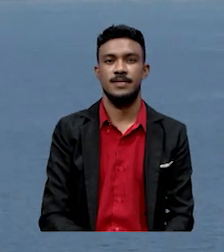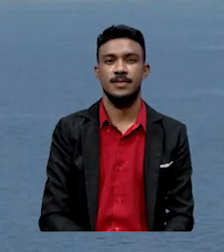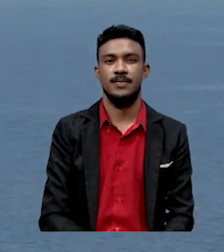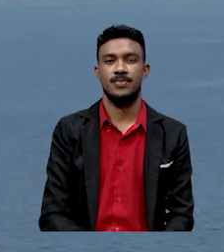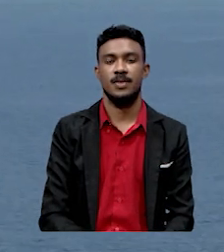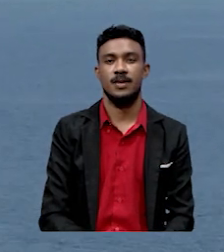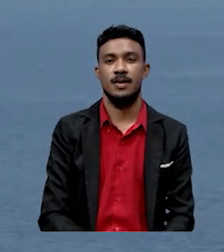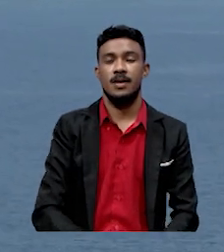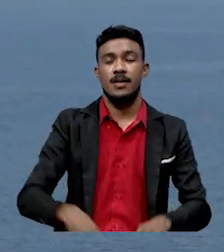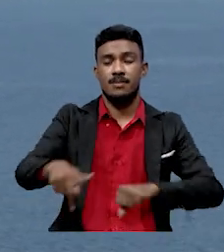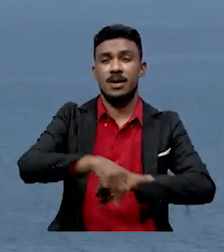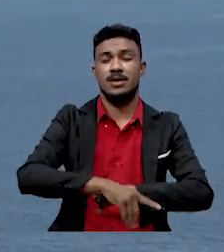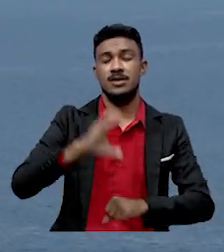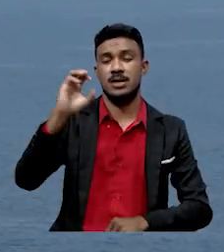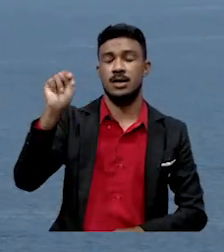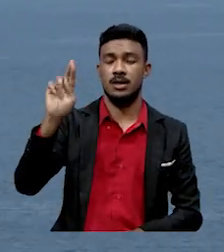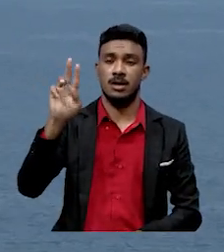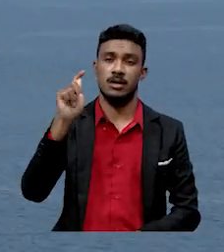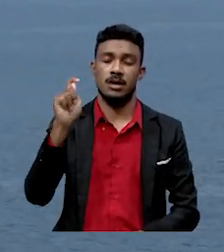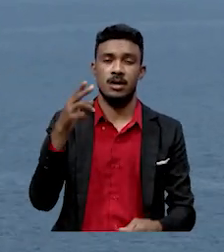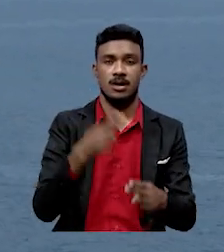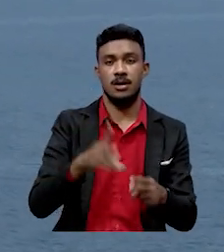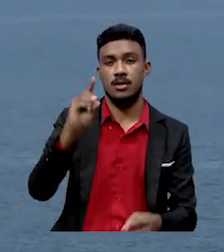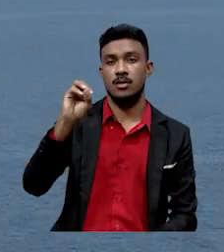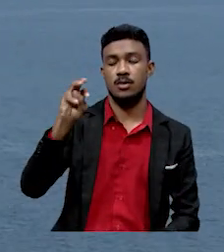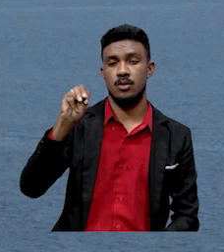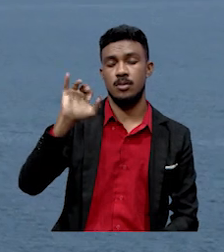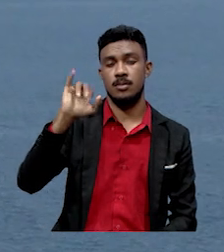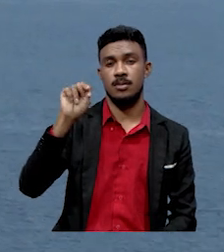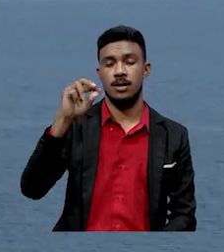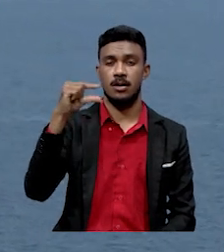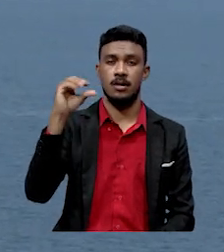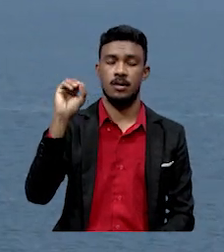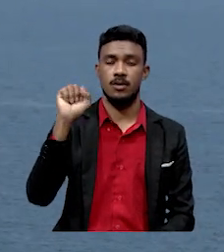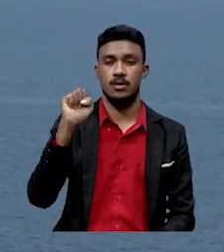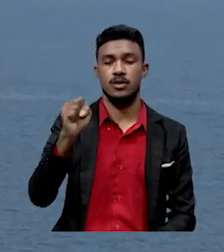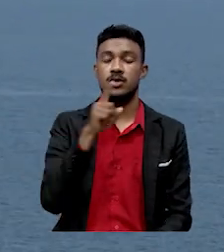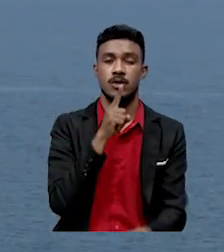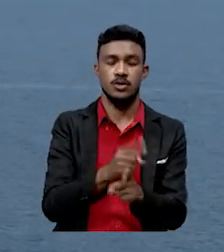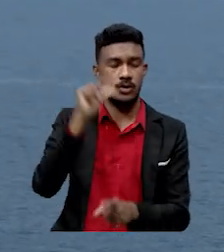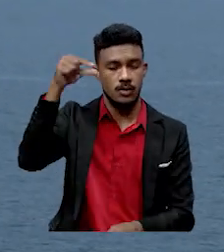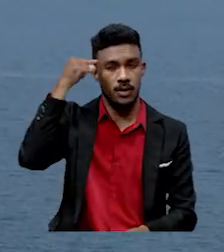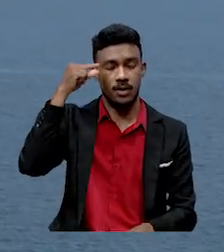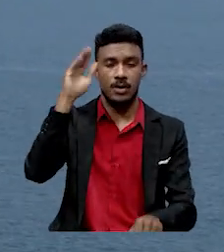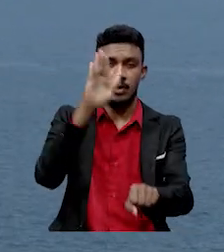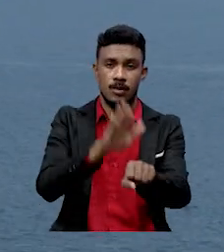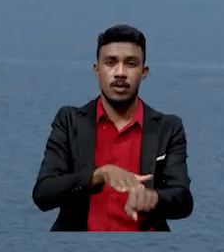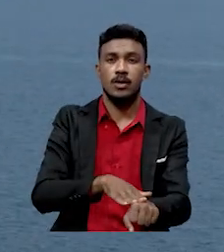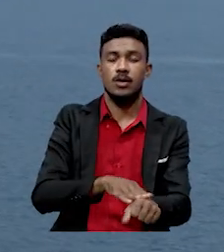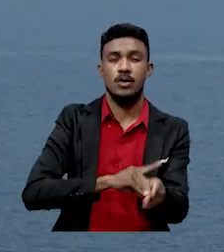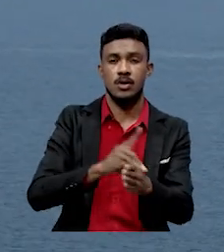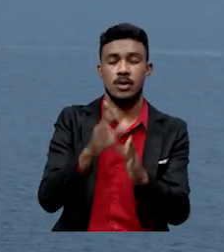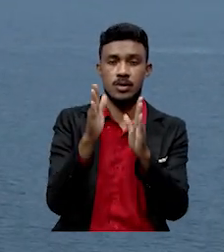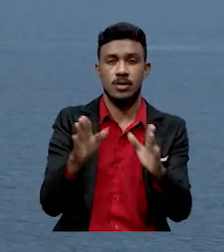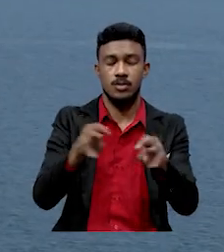Bancada oposição CNRT, Domingos de Carvalho Hateten, Tuirolos, governo tem que organizar uma autoridade local sira halo limpeza